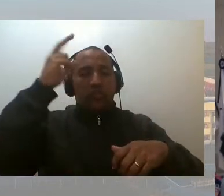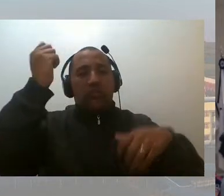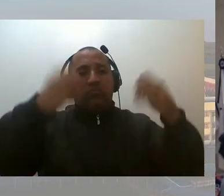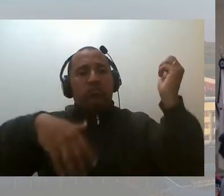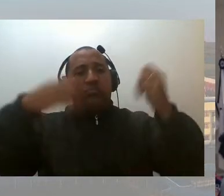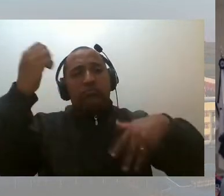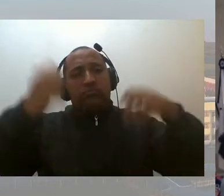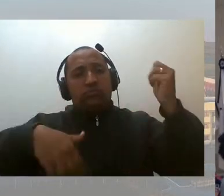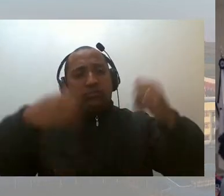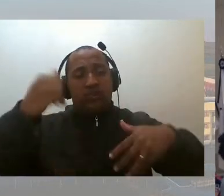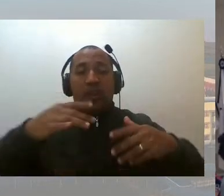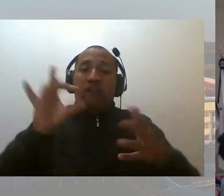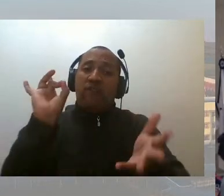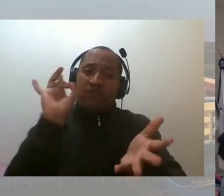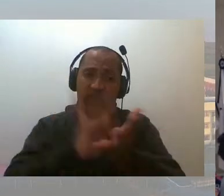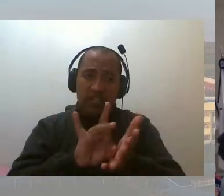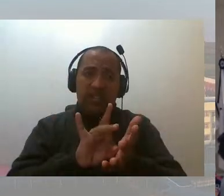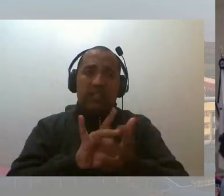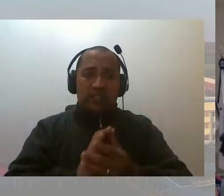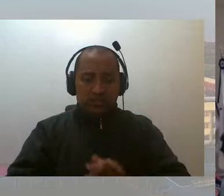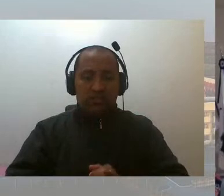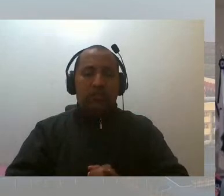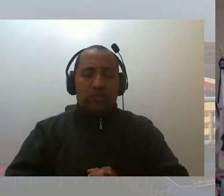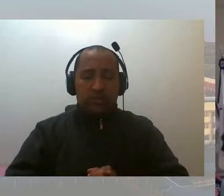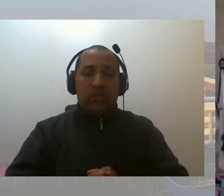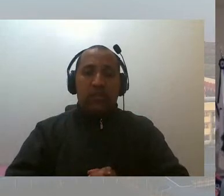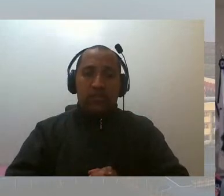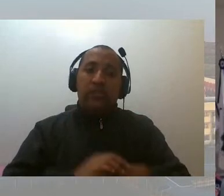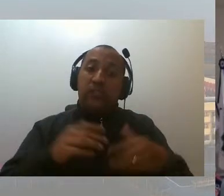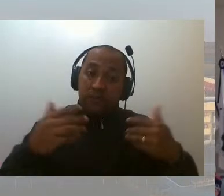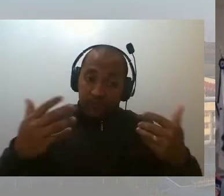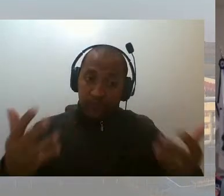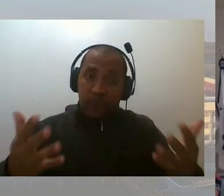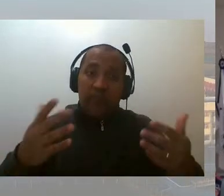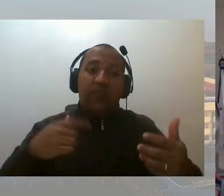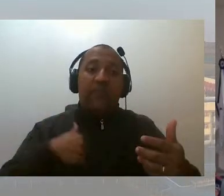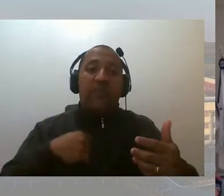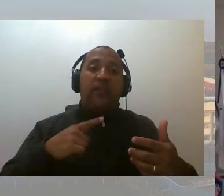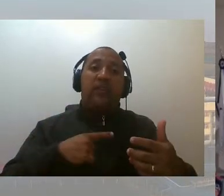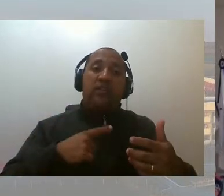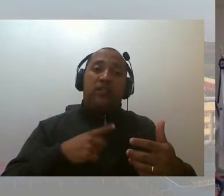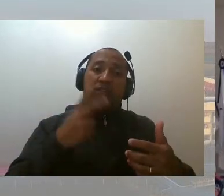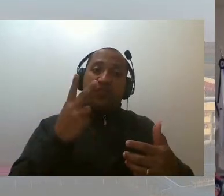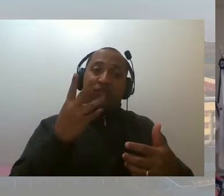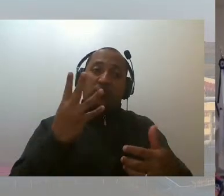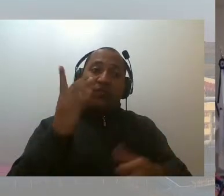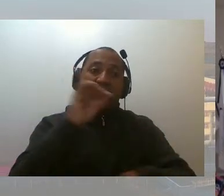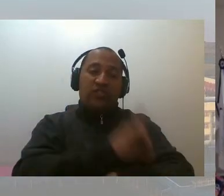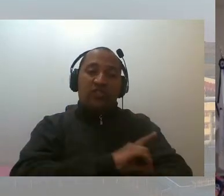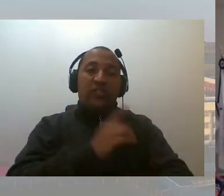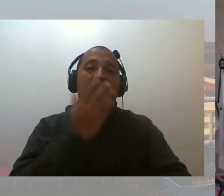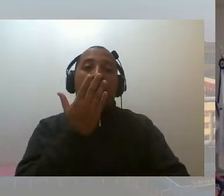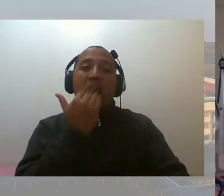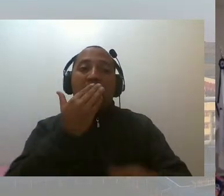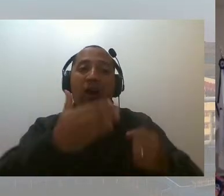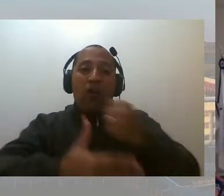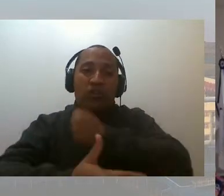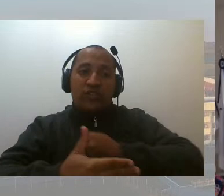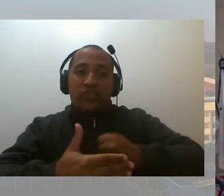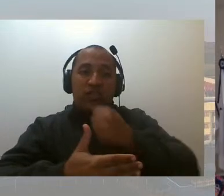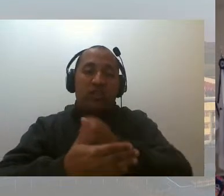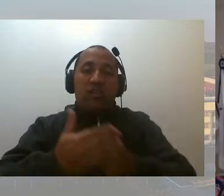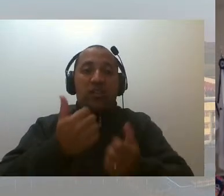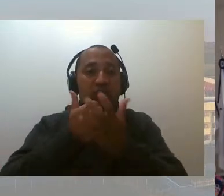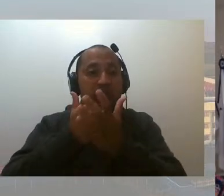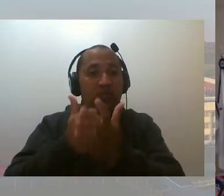relatos verídicos da base. Então, olha só, estamos há 24 dias na cozinha solidária, sem nenhum tipo de ajuda